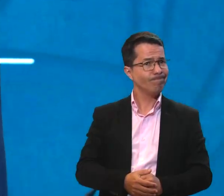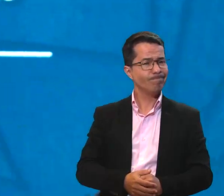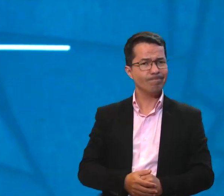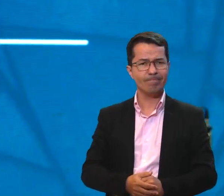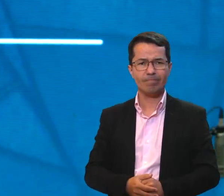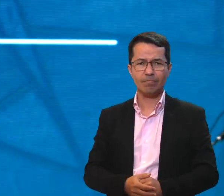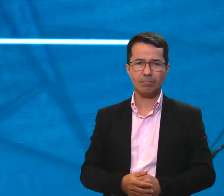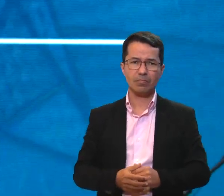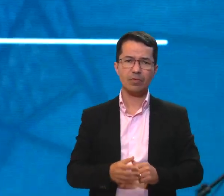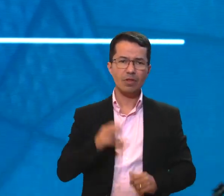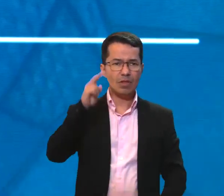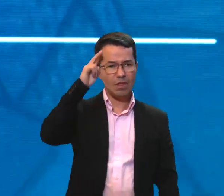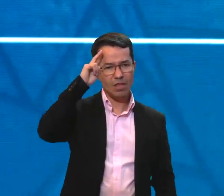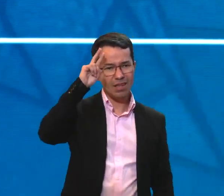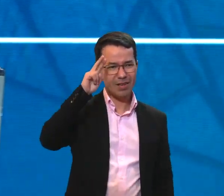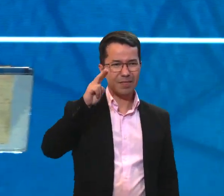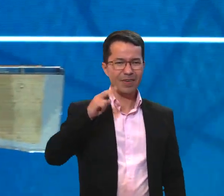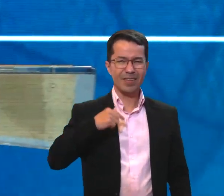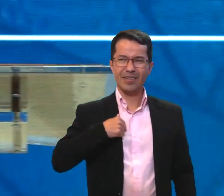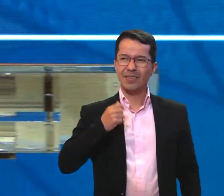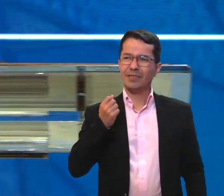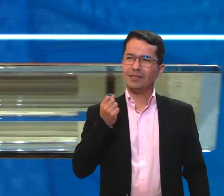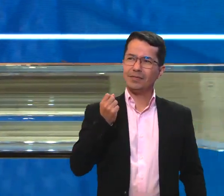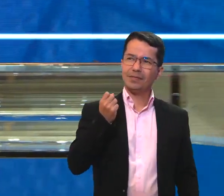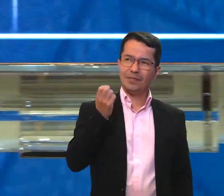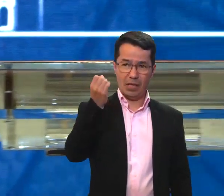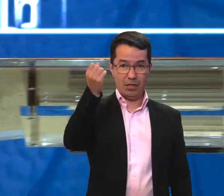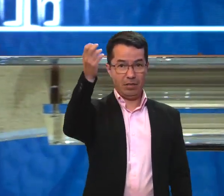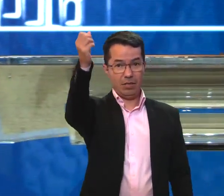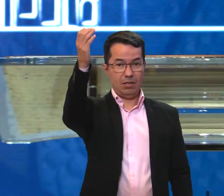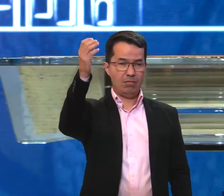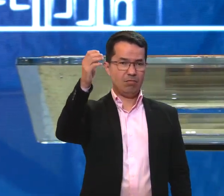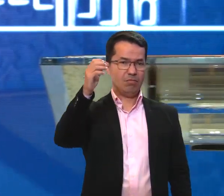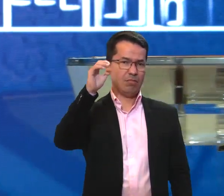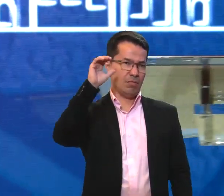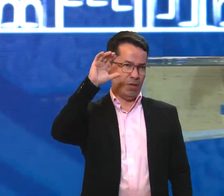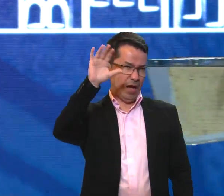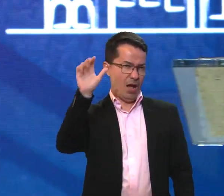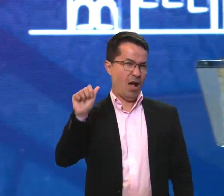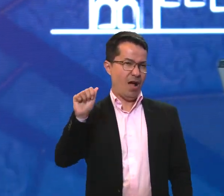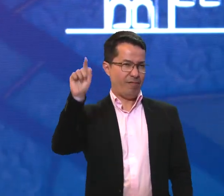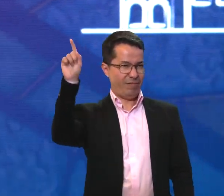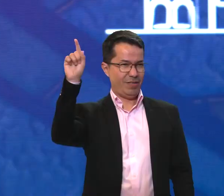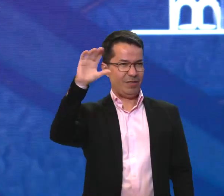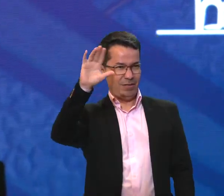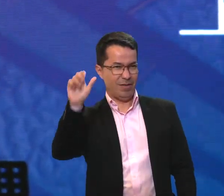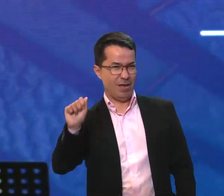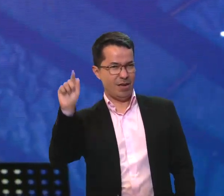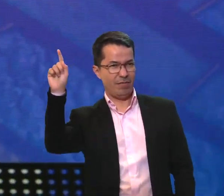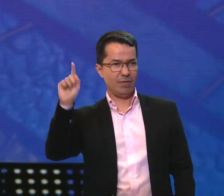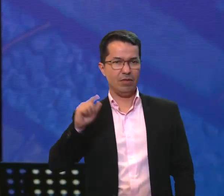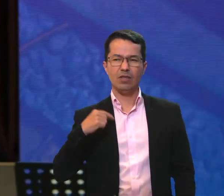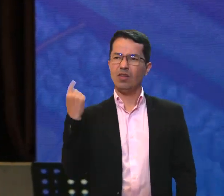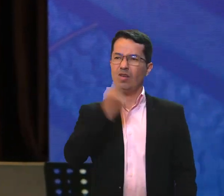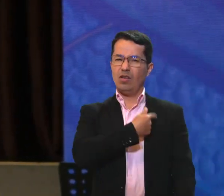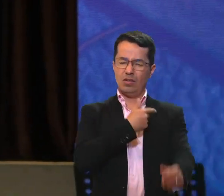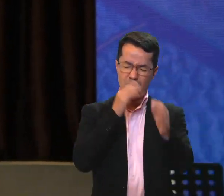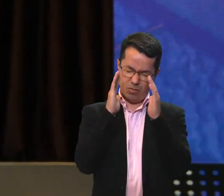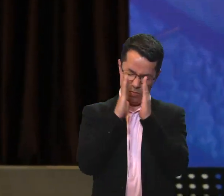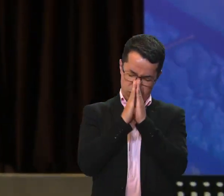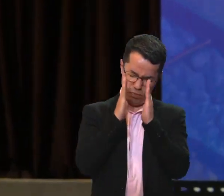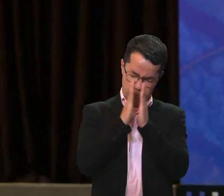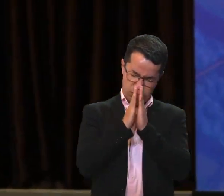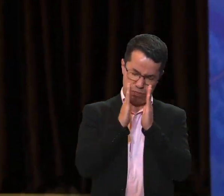e em determinado momento nós começamos a orar pelo país, e havia muita miséria. E eu lembro das crianças,